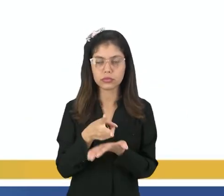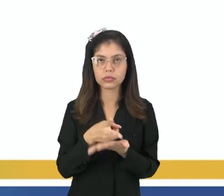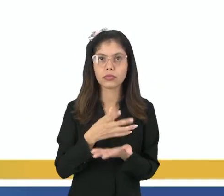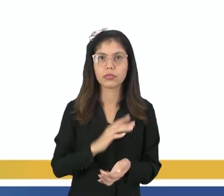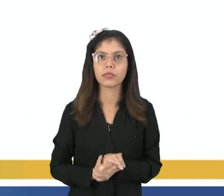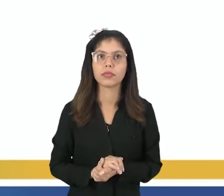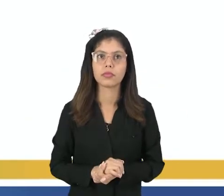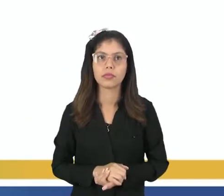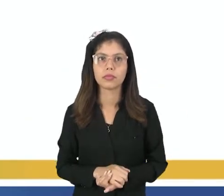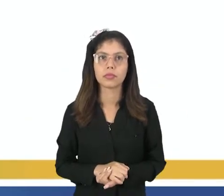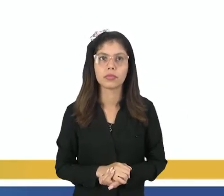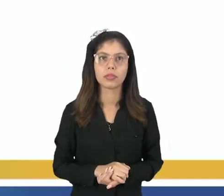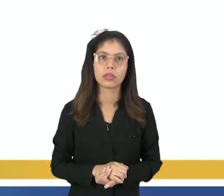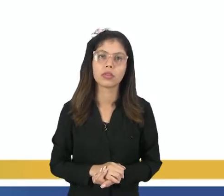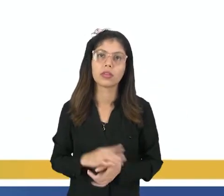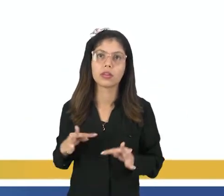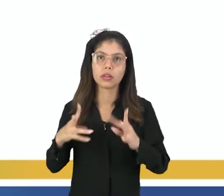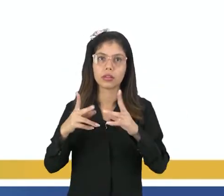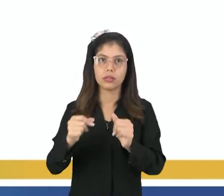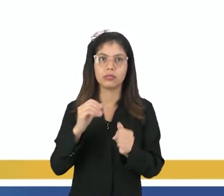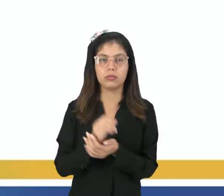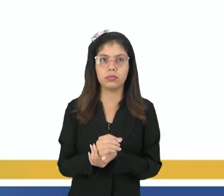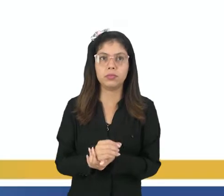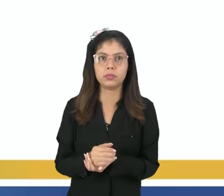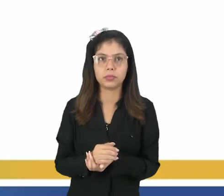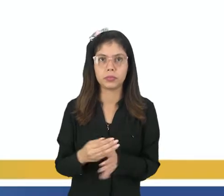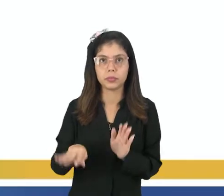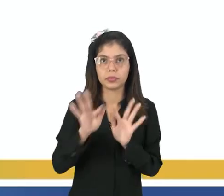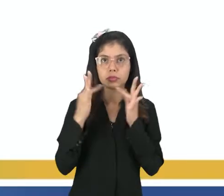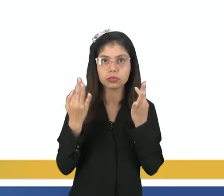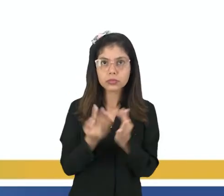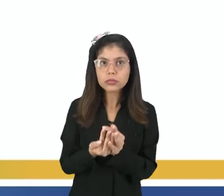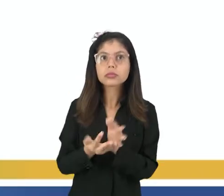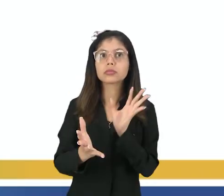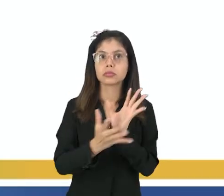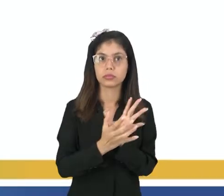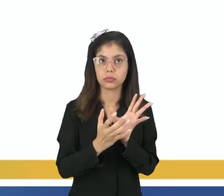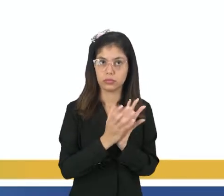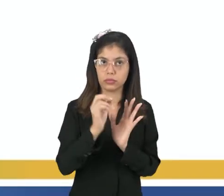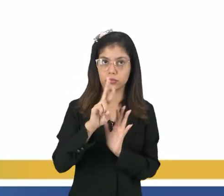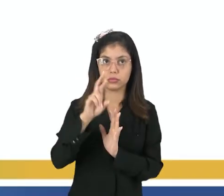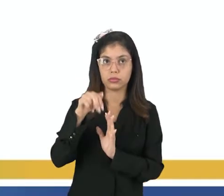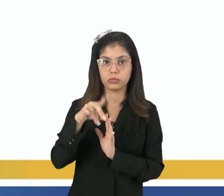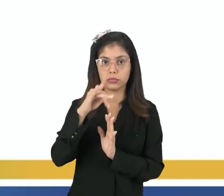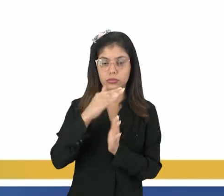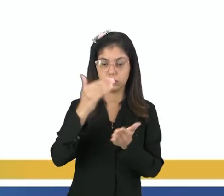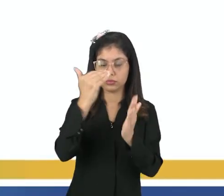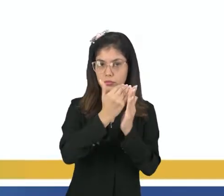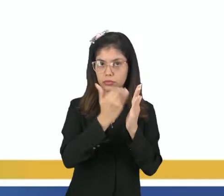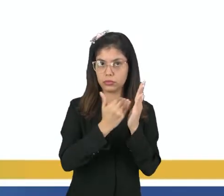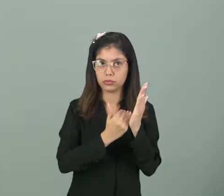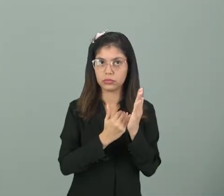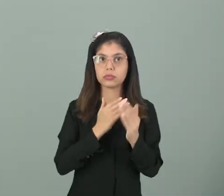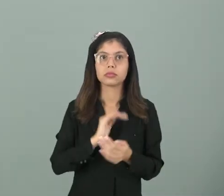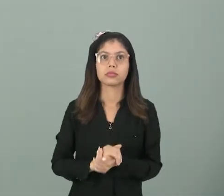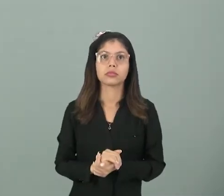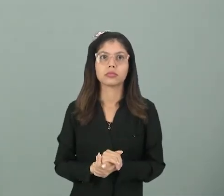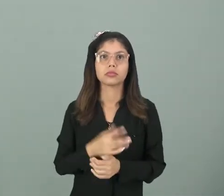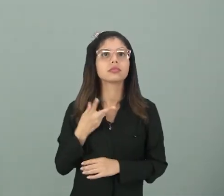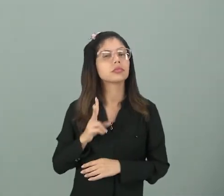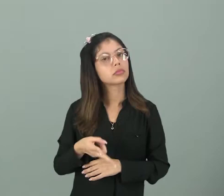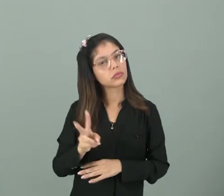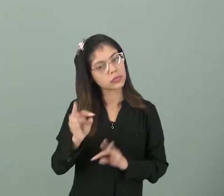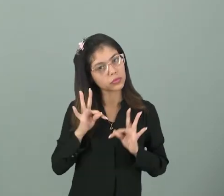mesma família. Todos que são da mesma família são agrupados na mesma ordem. E